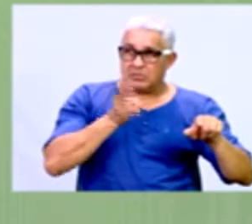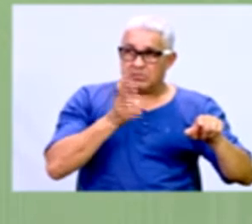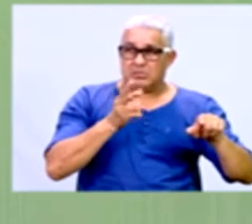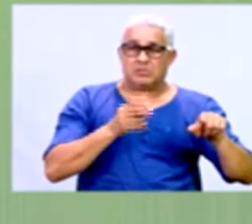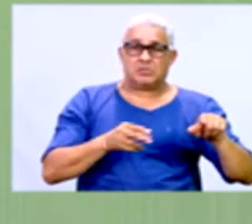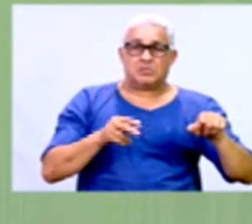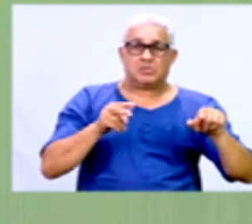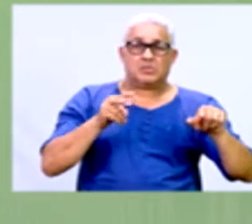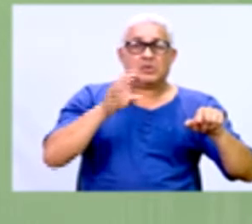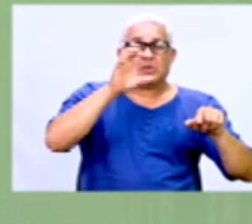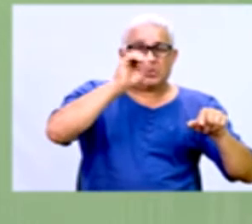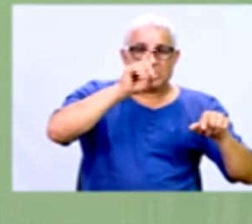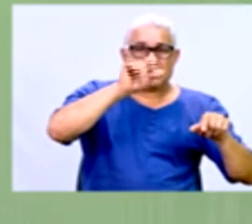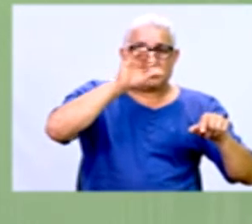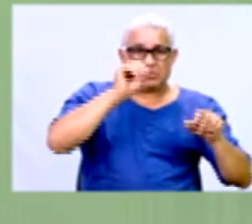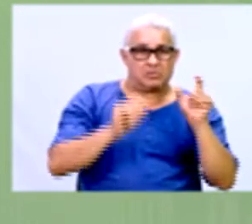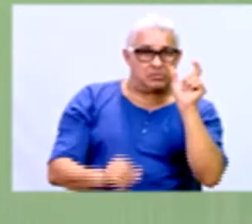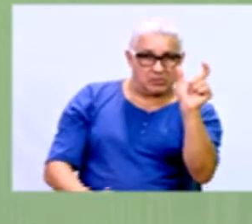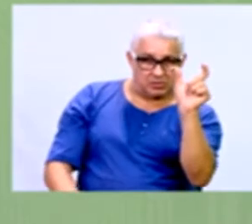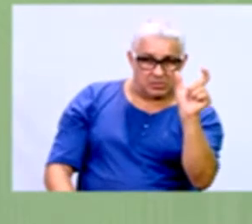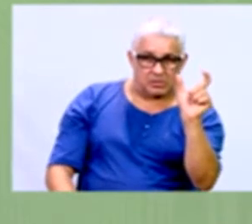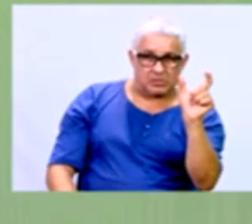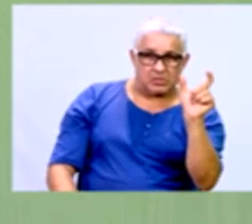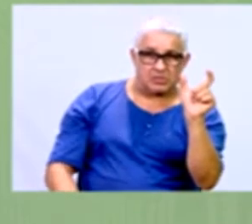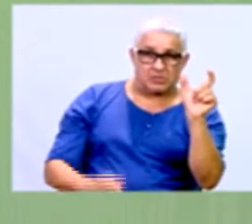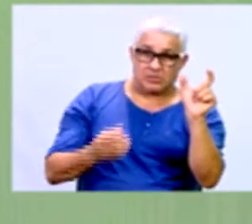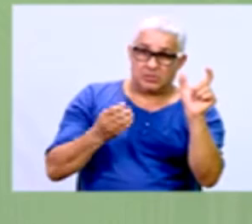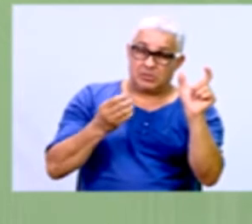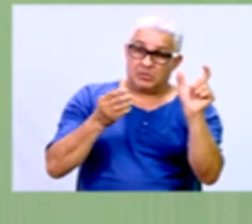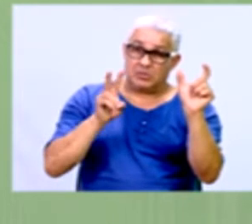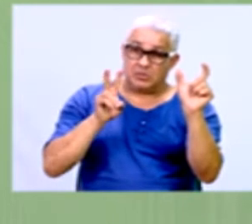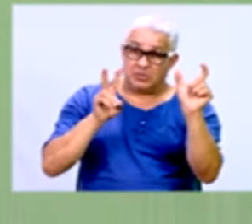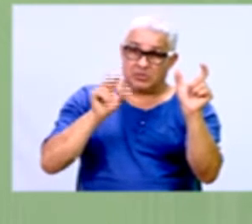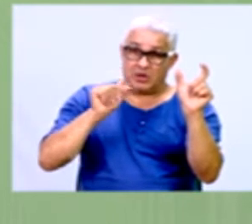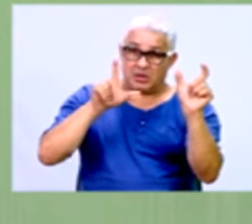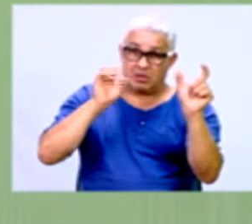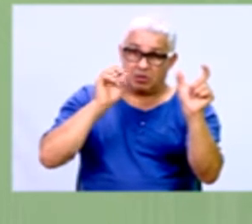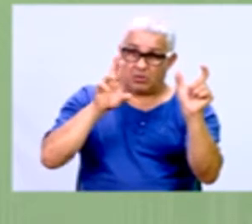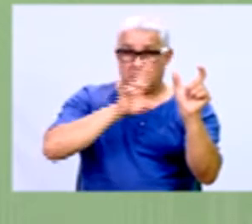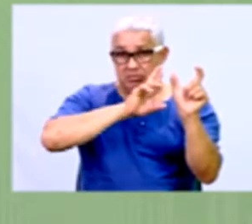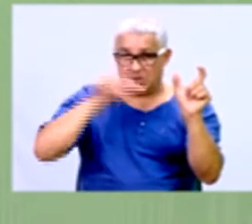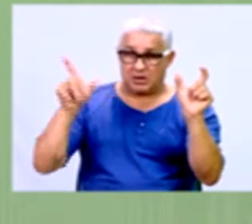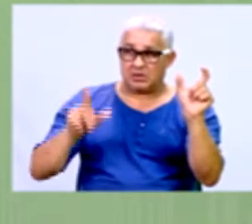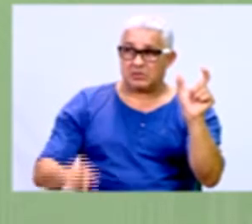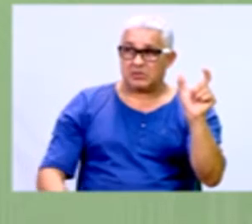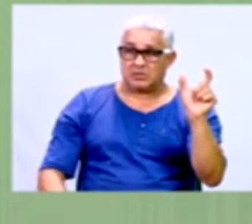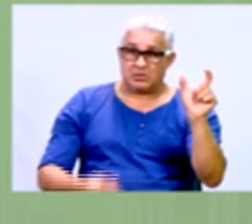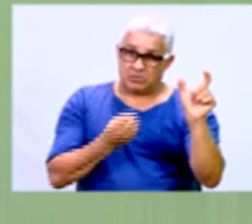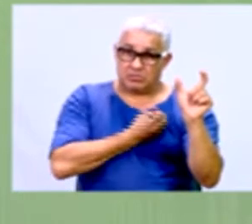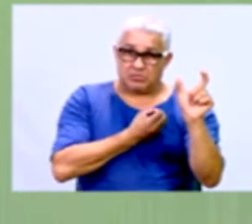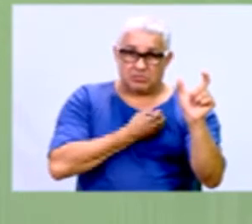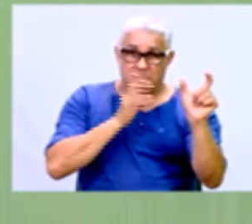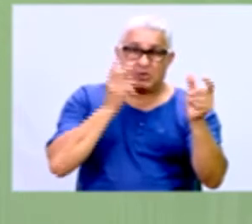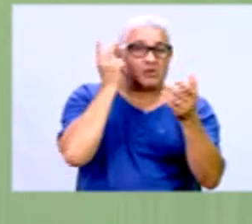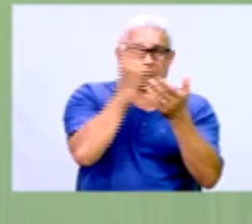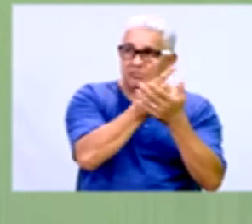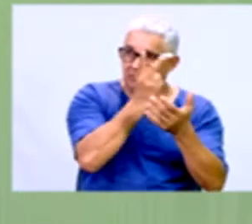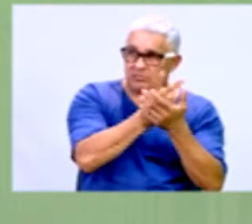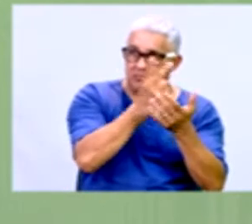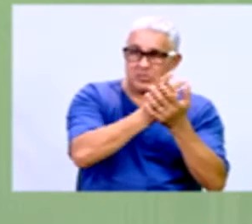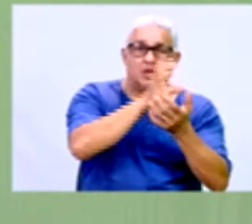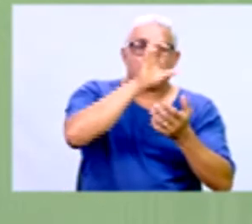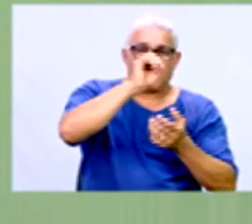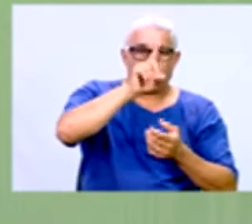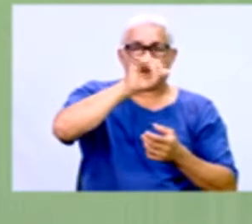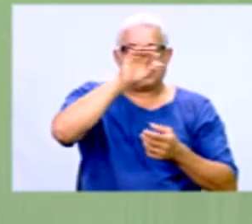para código, o valor é diferente nesse caso, certo? Então, lembrem-se que tem que permanecer os mesmos nomes aí, né? E aqui a chave é